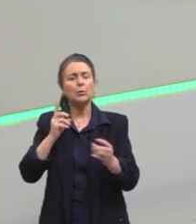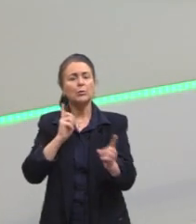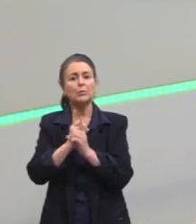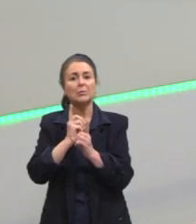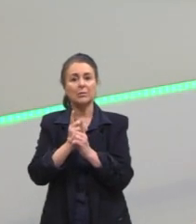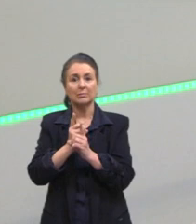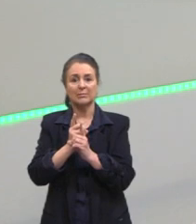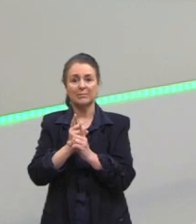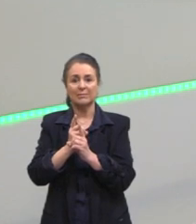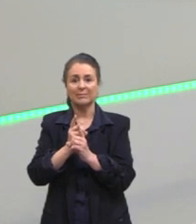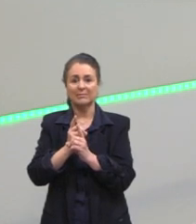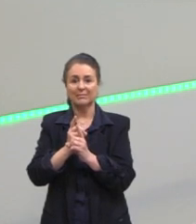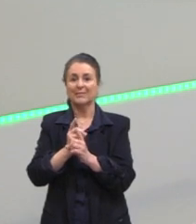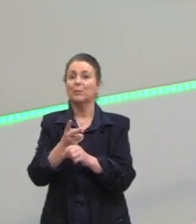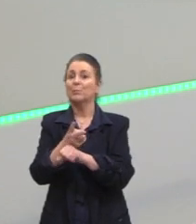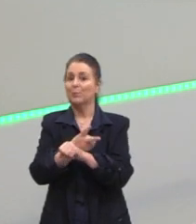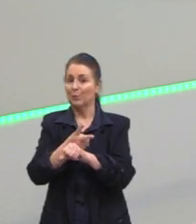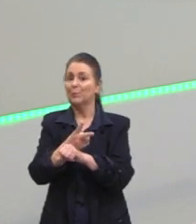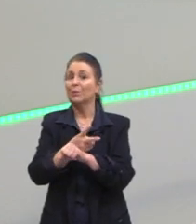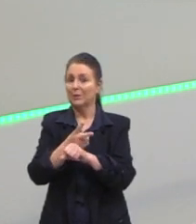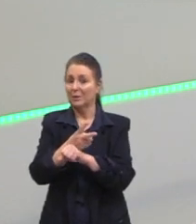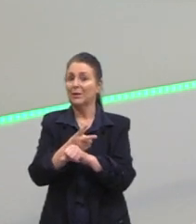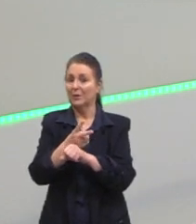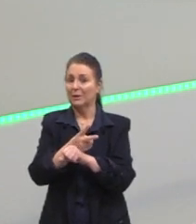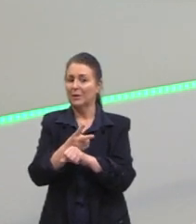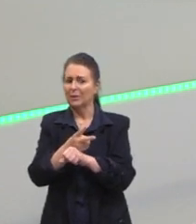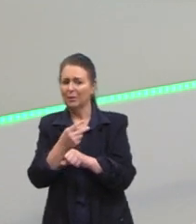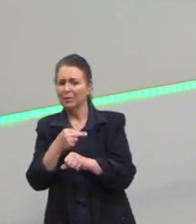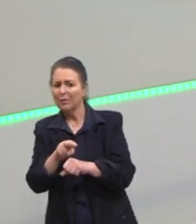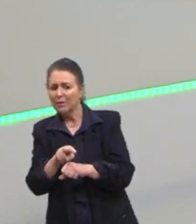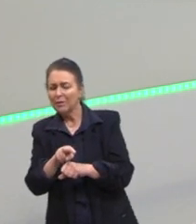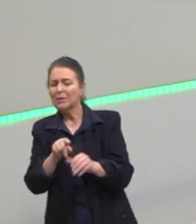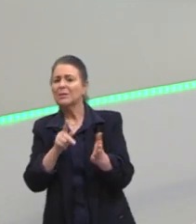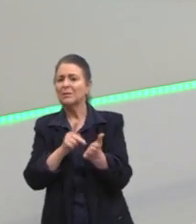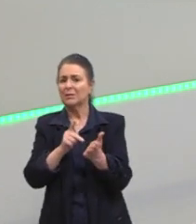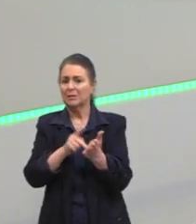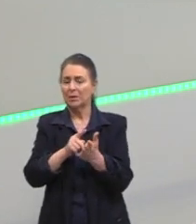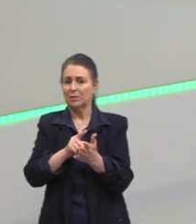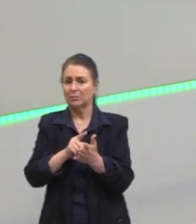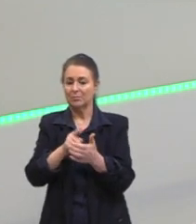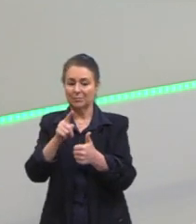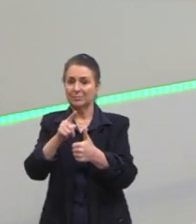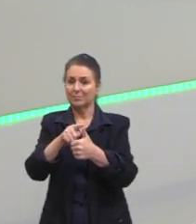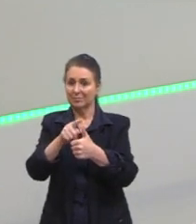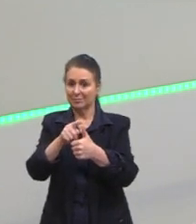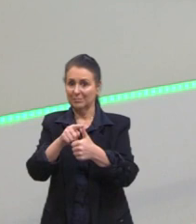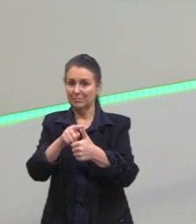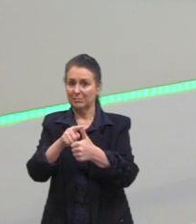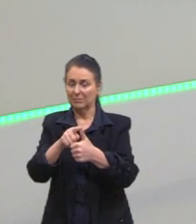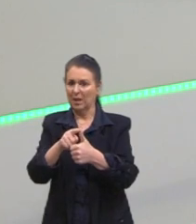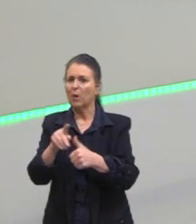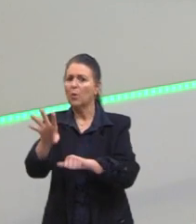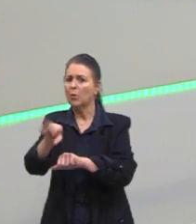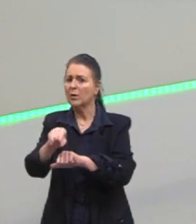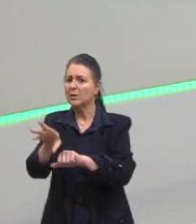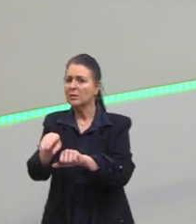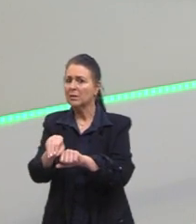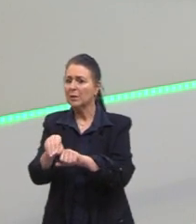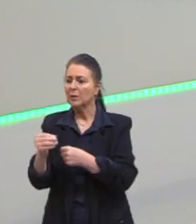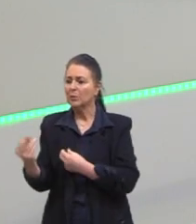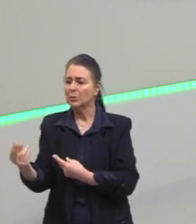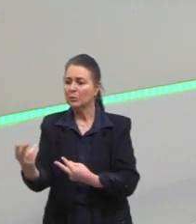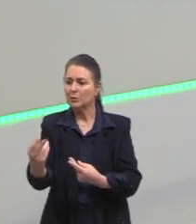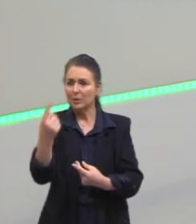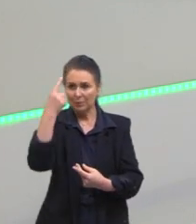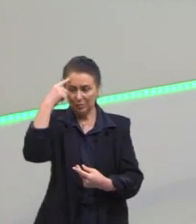as informações, tá? Então, recebeu alguma informação em mão, é um conhecimento aí de senso comum, vai atrás para